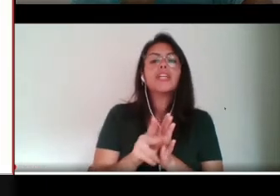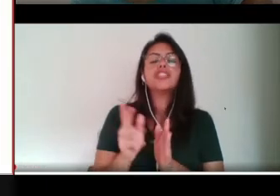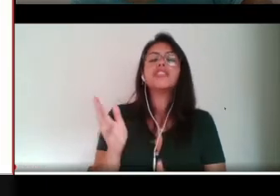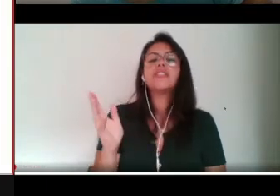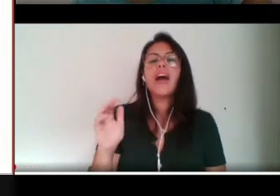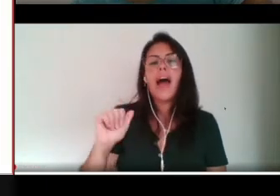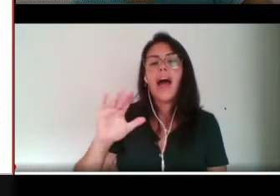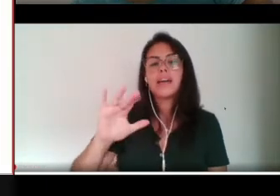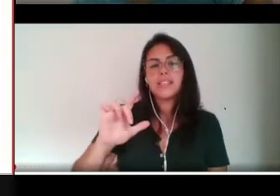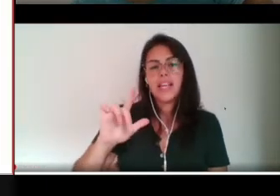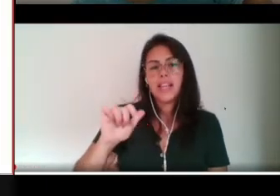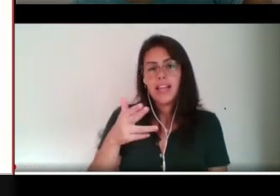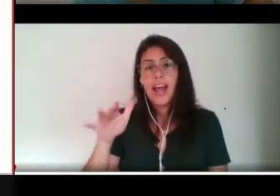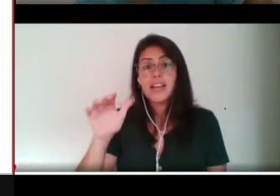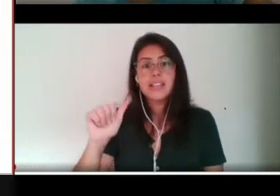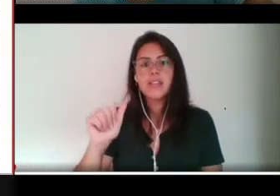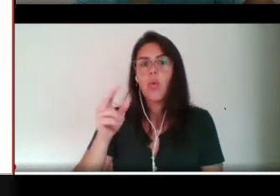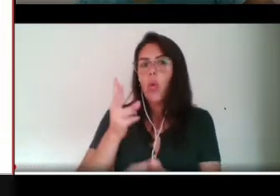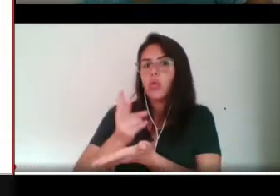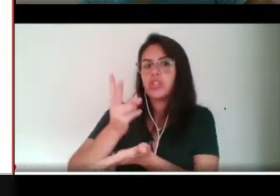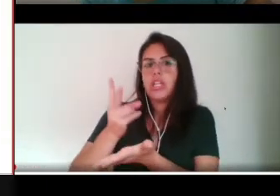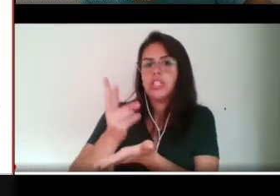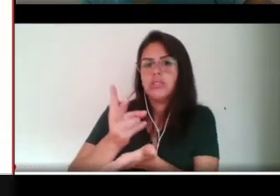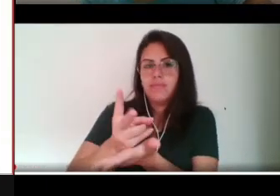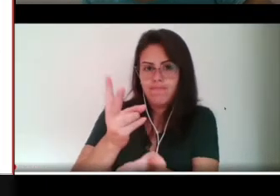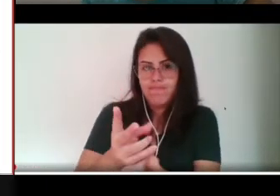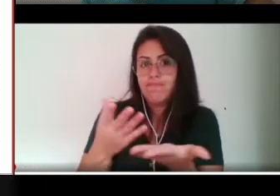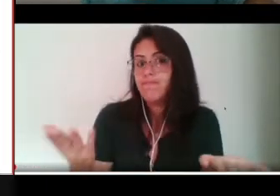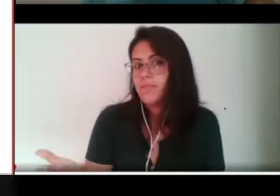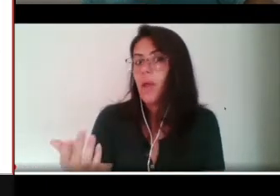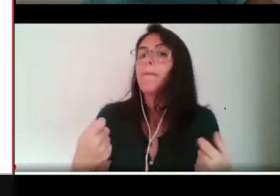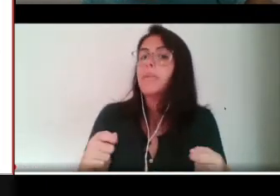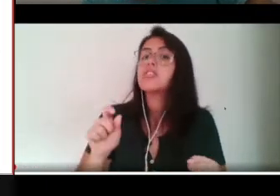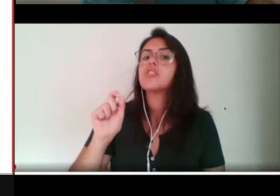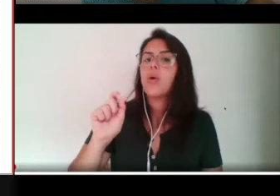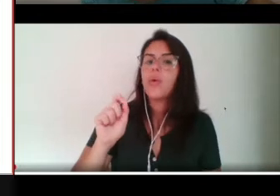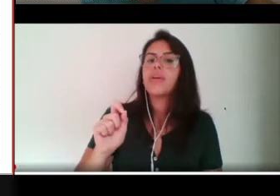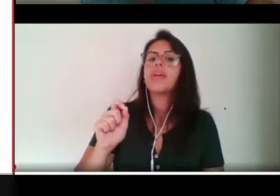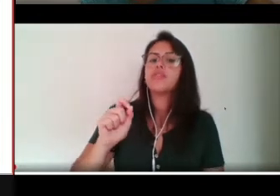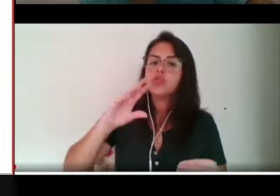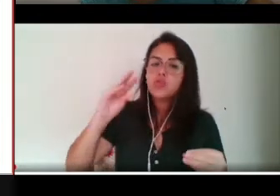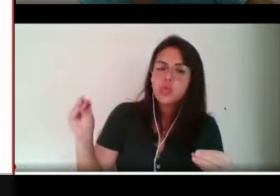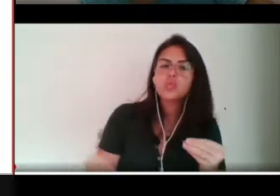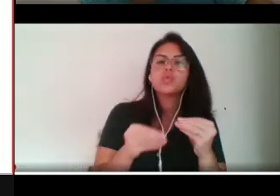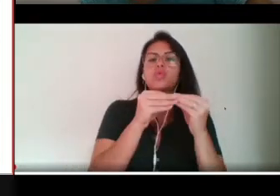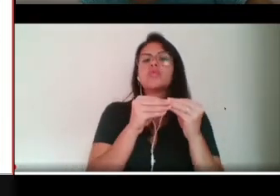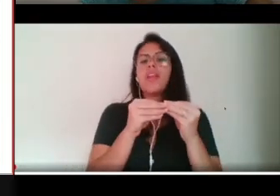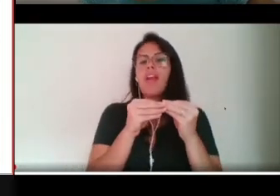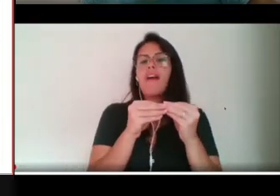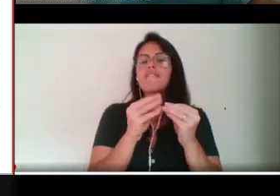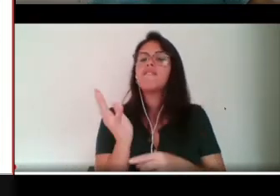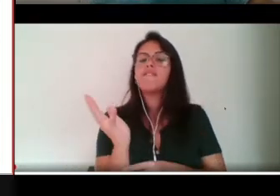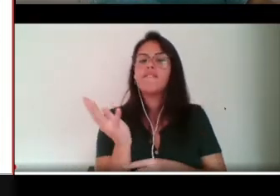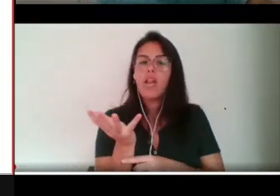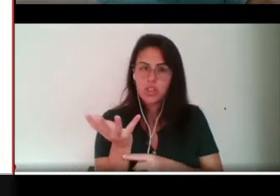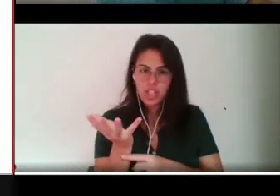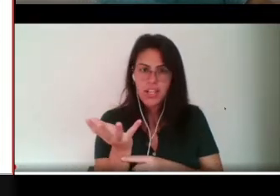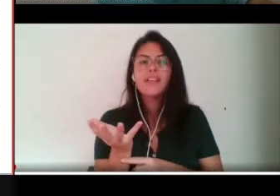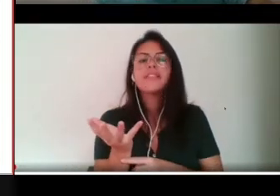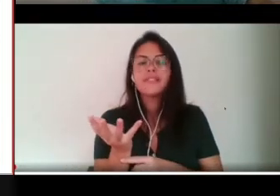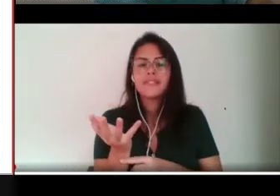a aceleração, você tem a velocidade. Se você integra a velocidade, você tem a